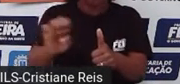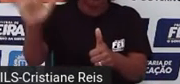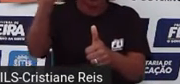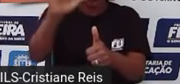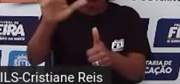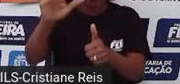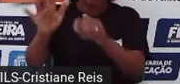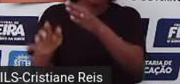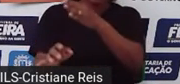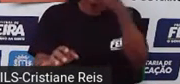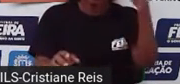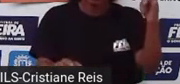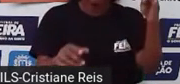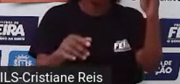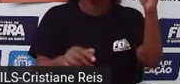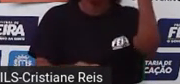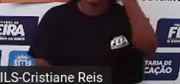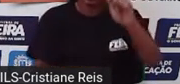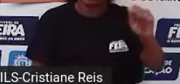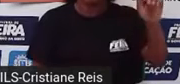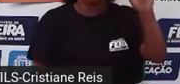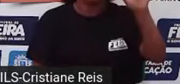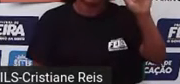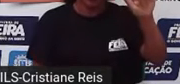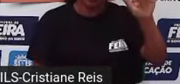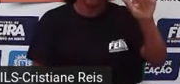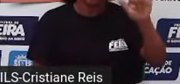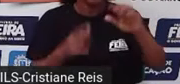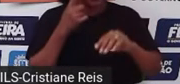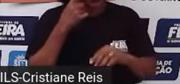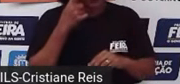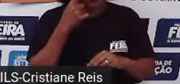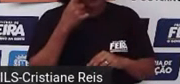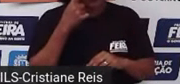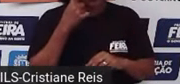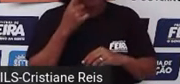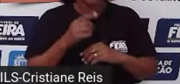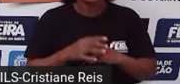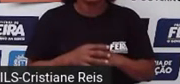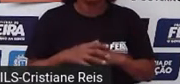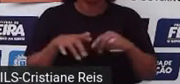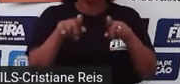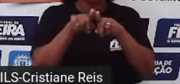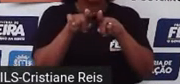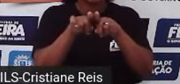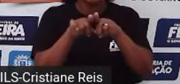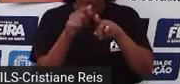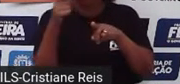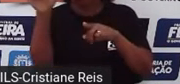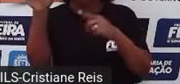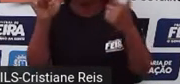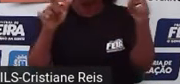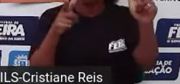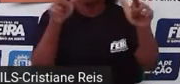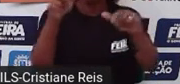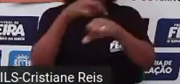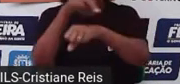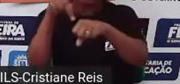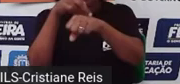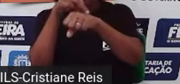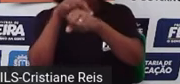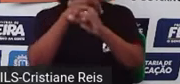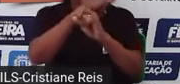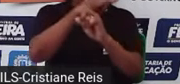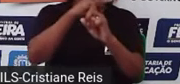parte da é do seu da reta praticamente da maior parte do seu território está na Ásia e assim também a gente tem outros países que começam na